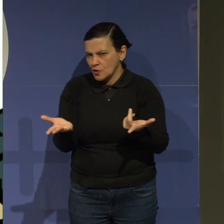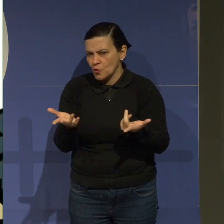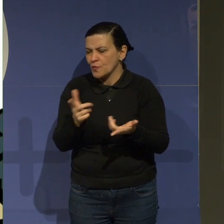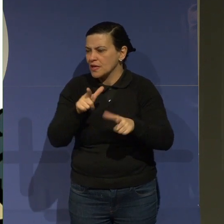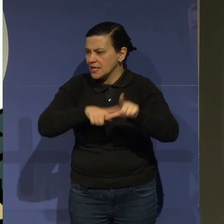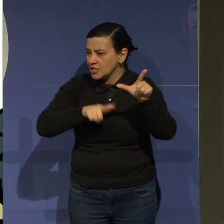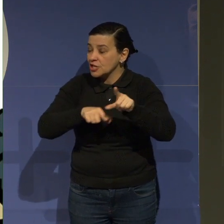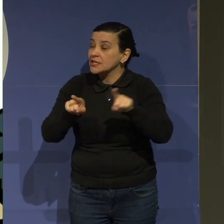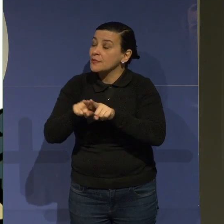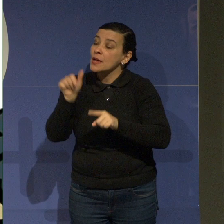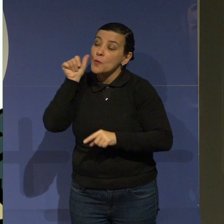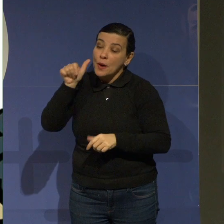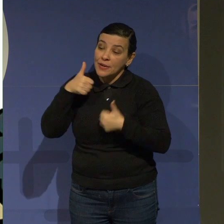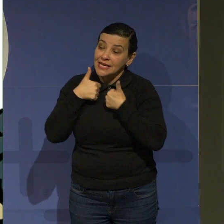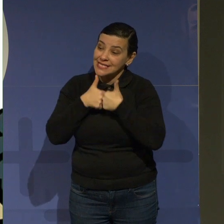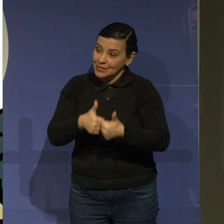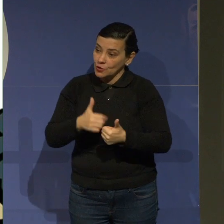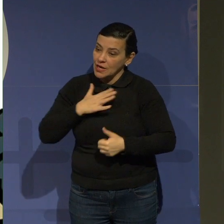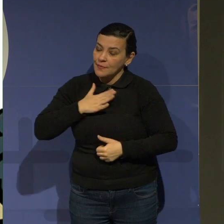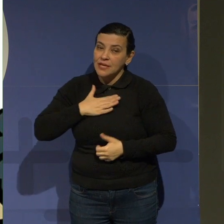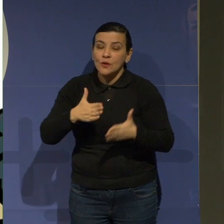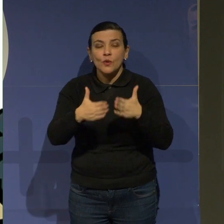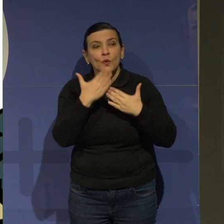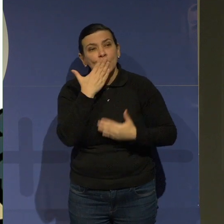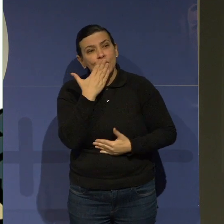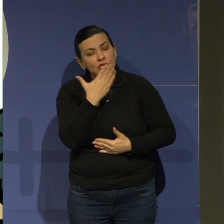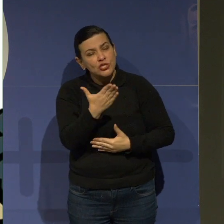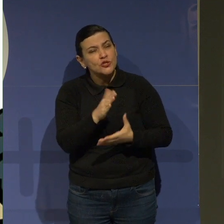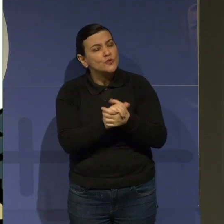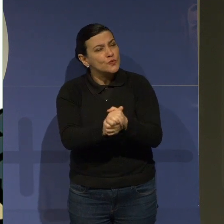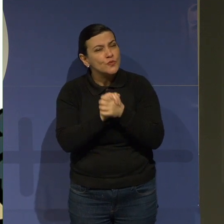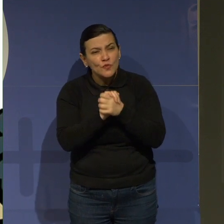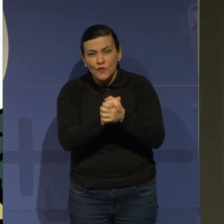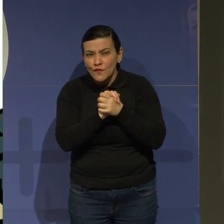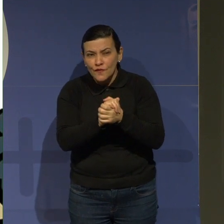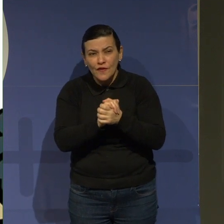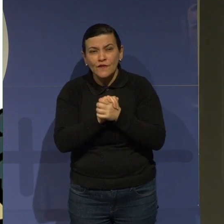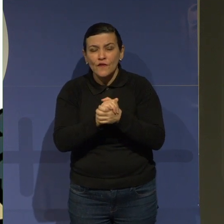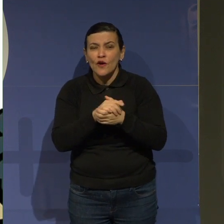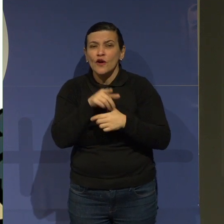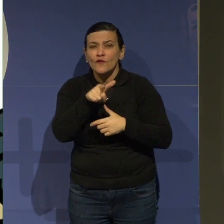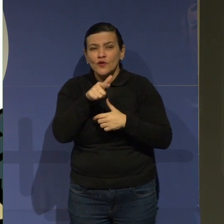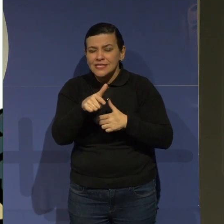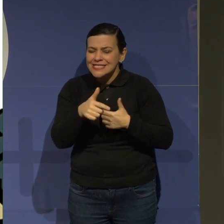uma seguidora minha, que me pediu nas redes sociais para fortalecer esse movimento